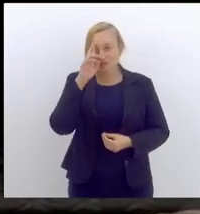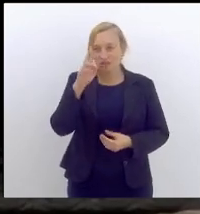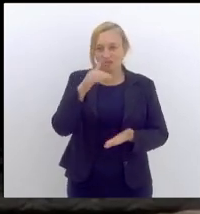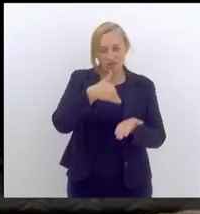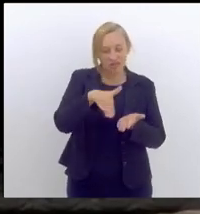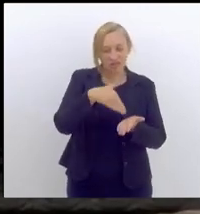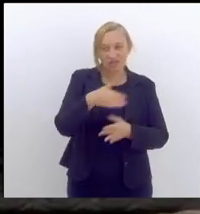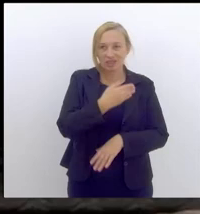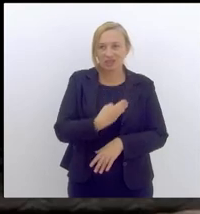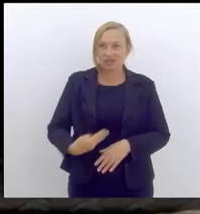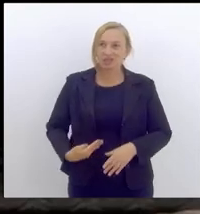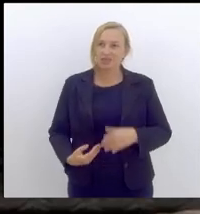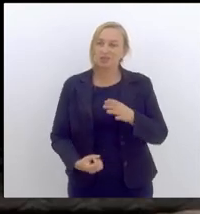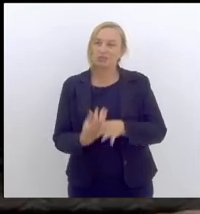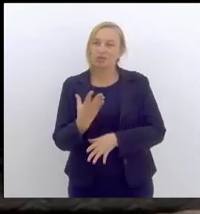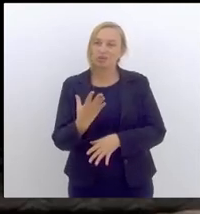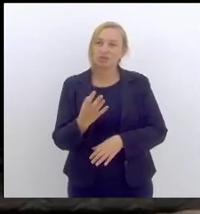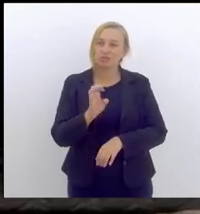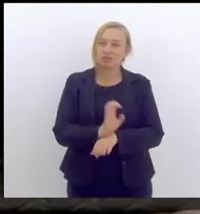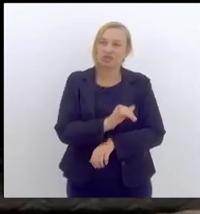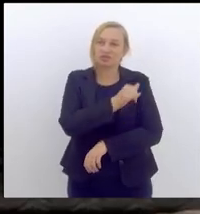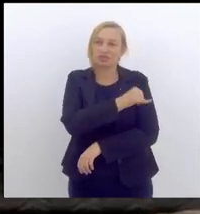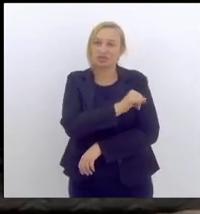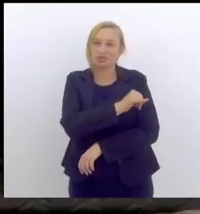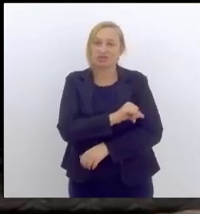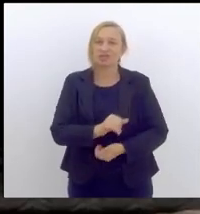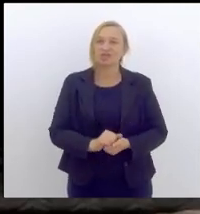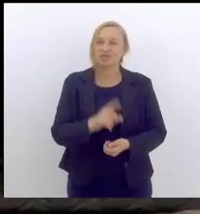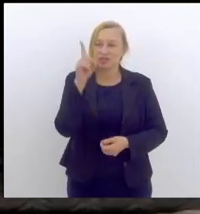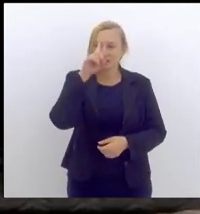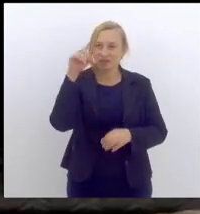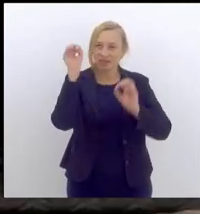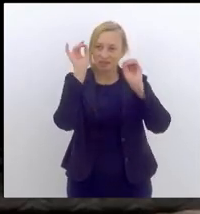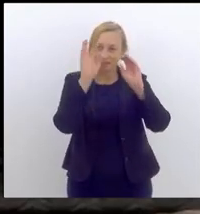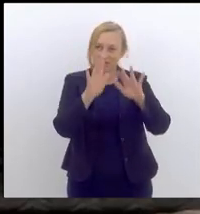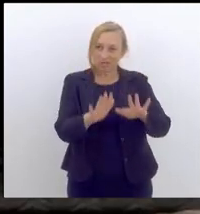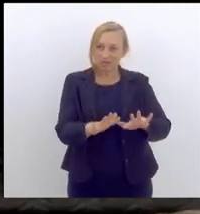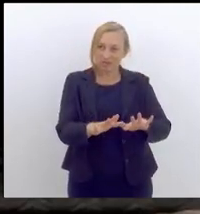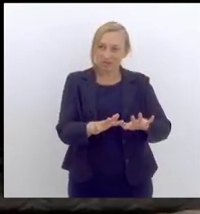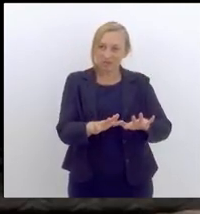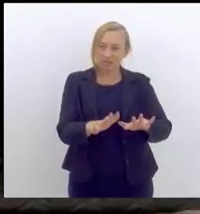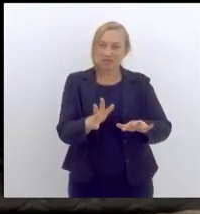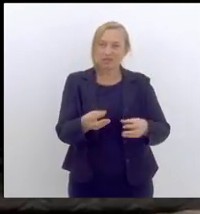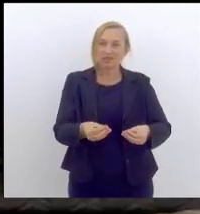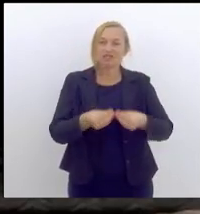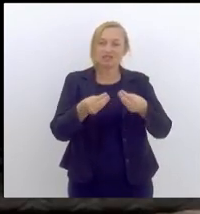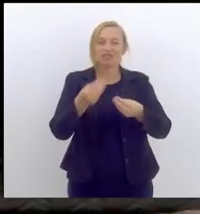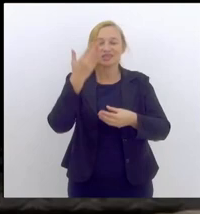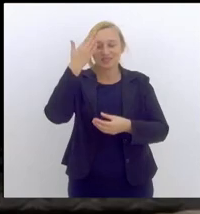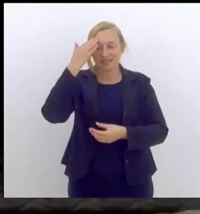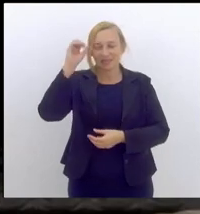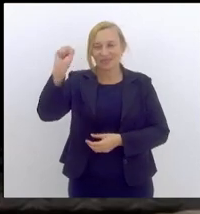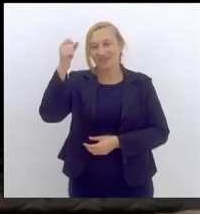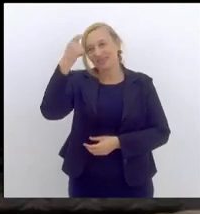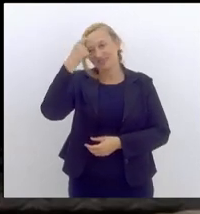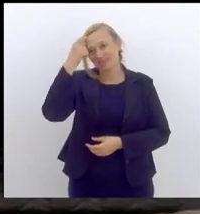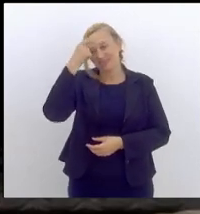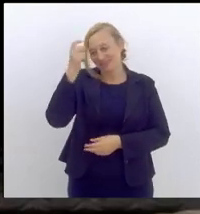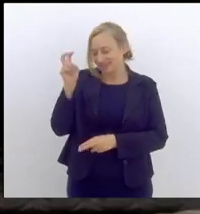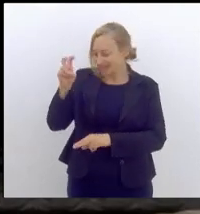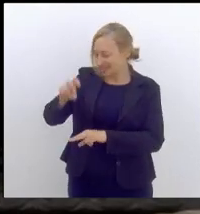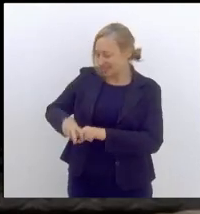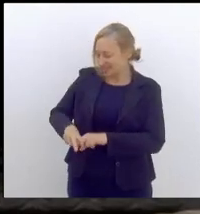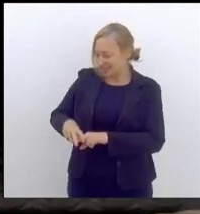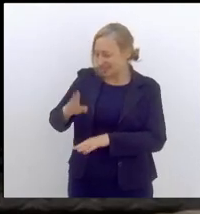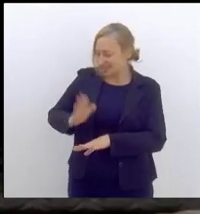governo produzir para o Estado do Rio de Janeiro. Que Deus te abençoe, te dê sabedoria e consciência para sentar na cadeira